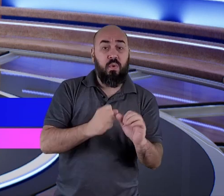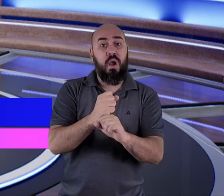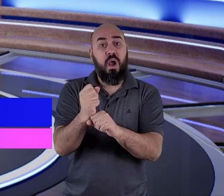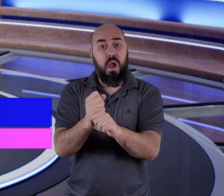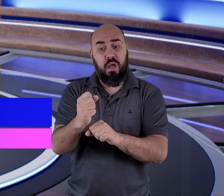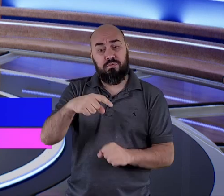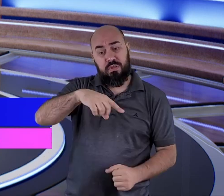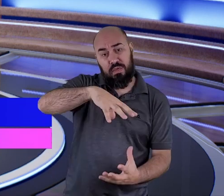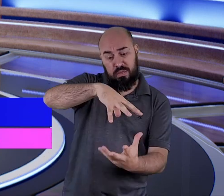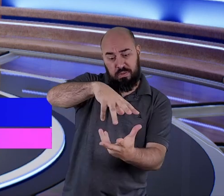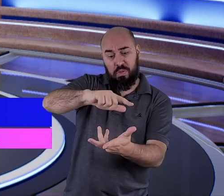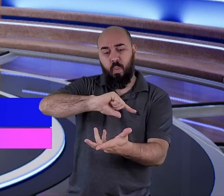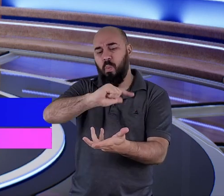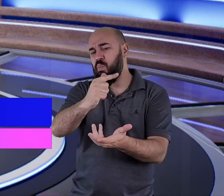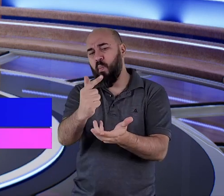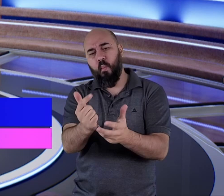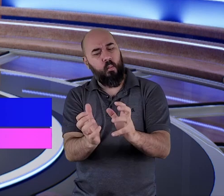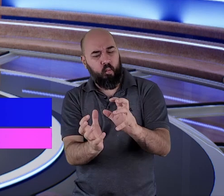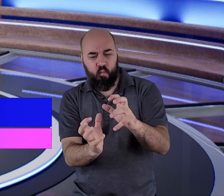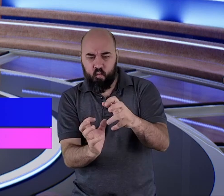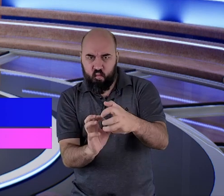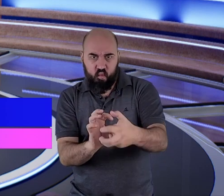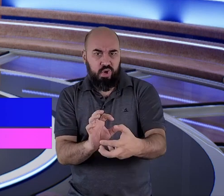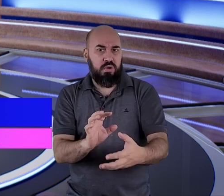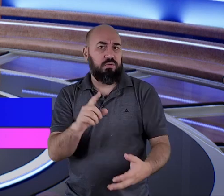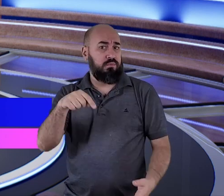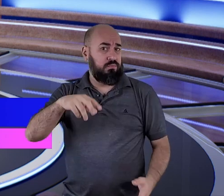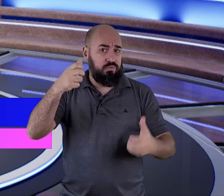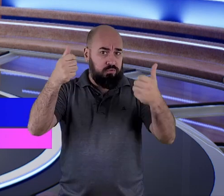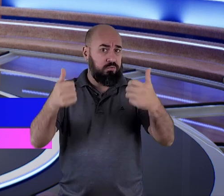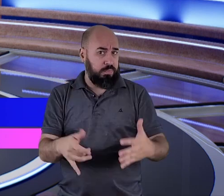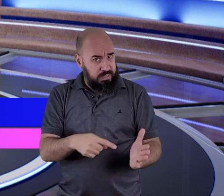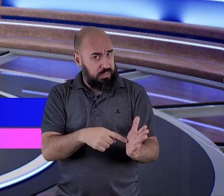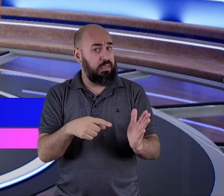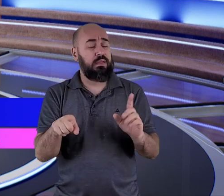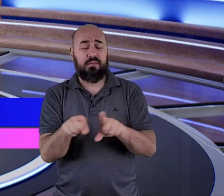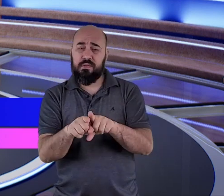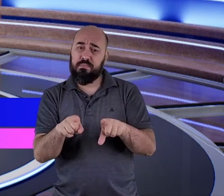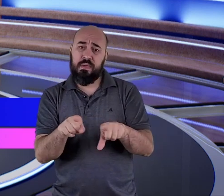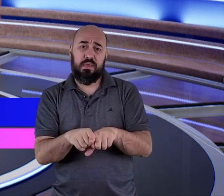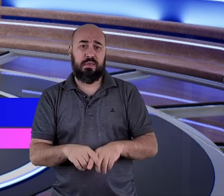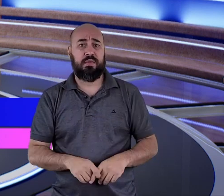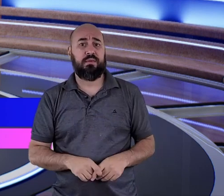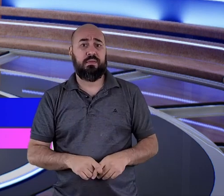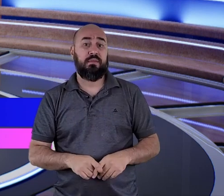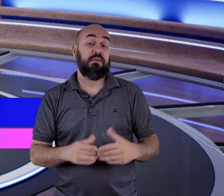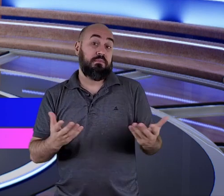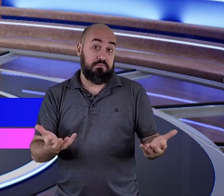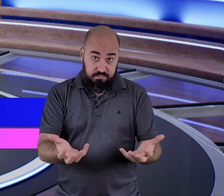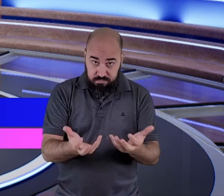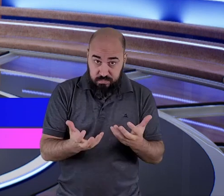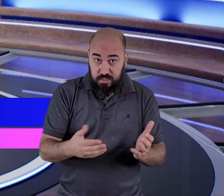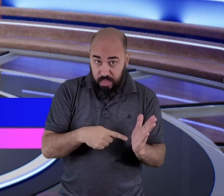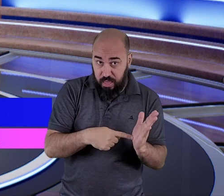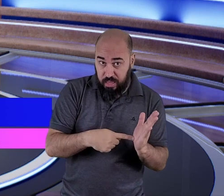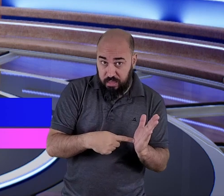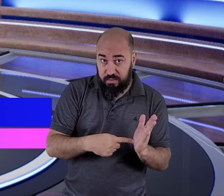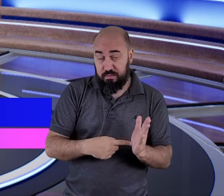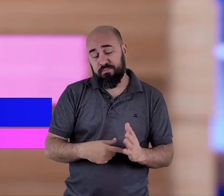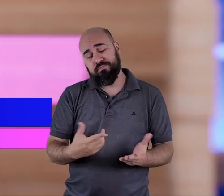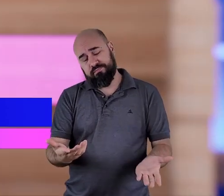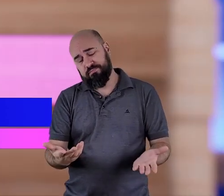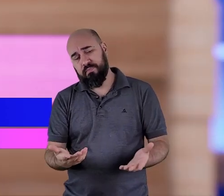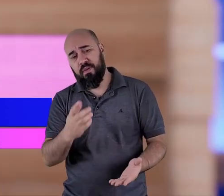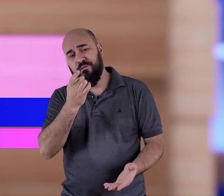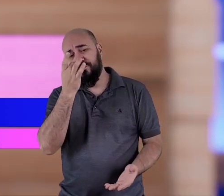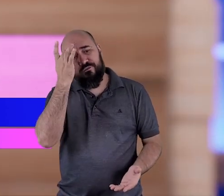império aqui da terra ficará completamente desolado. E para ser parte da escola bíblica é muito fácil. É